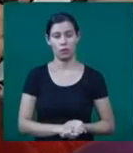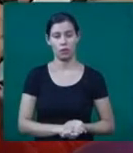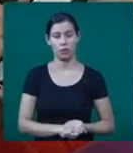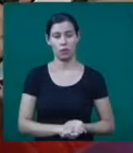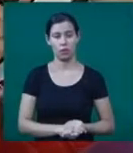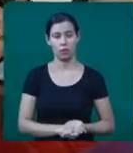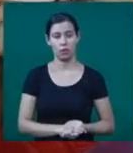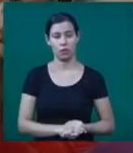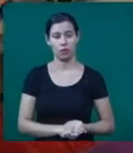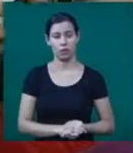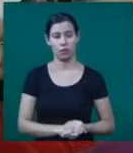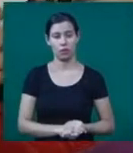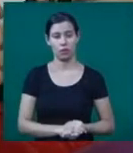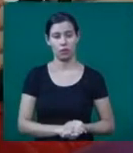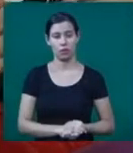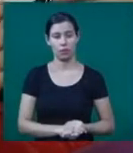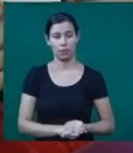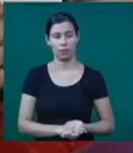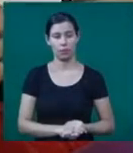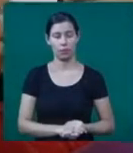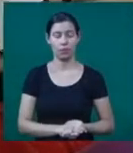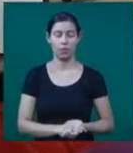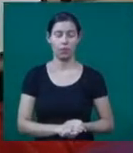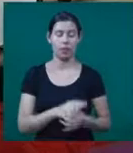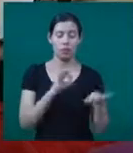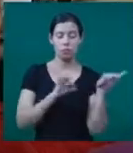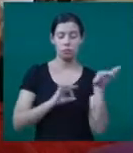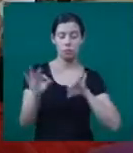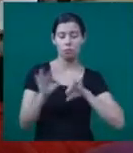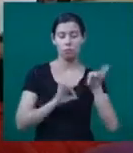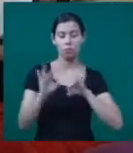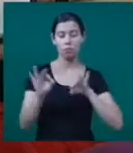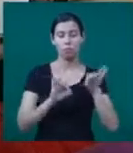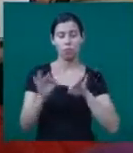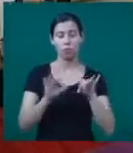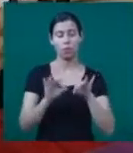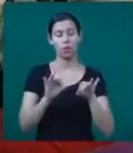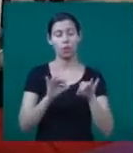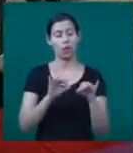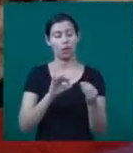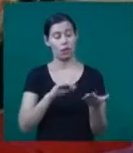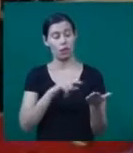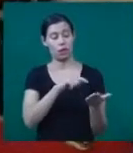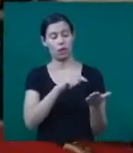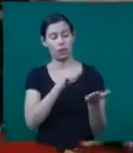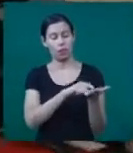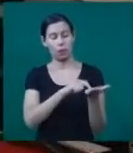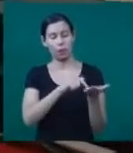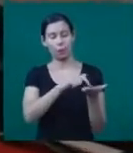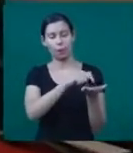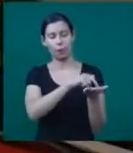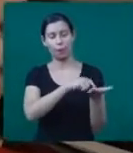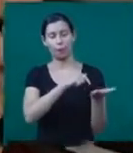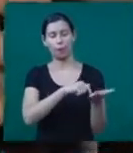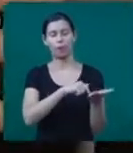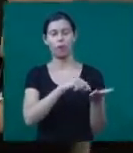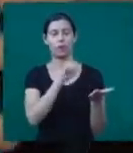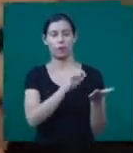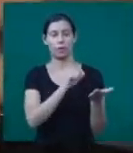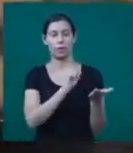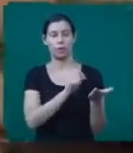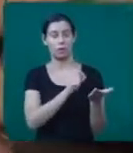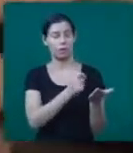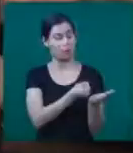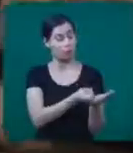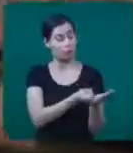o sinal também, né, ele foi calculado de tal forma, tem vários furinhos na capa, de tal forma que o campo magnético não